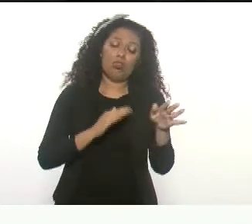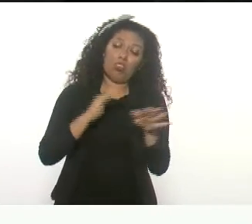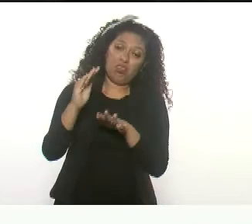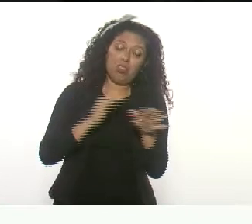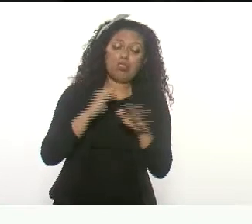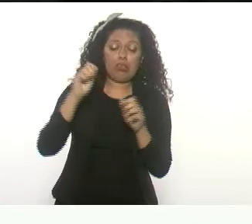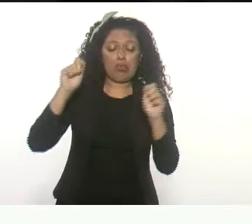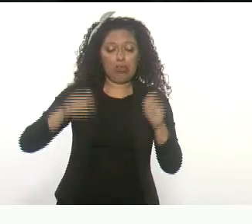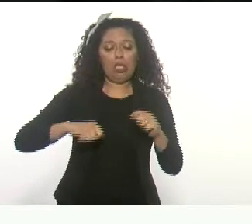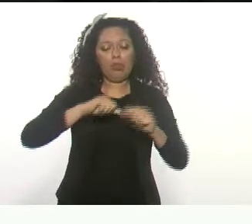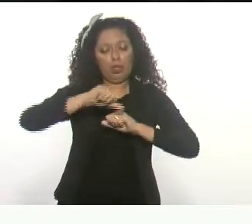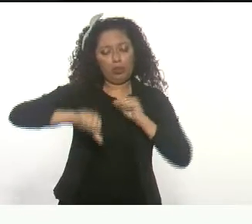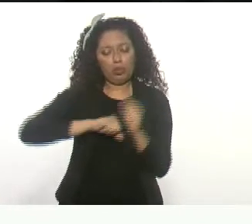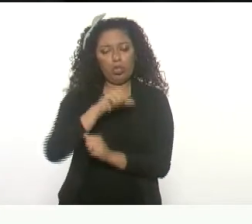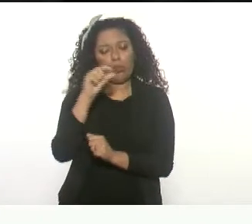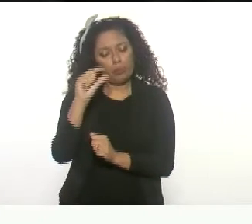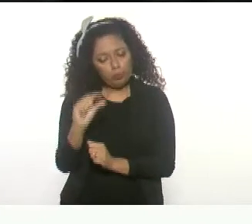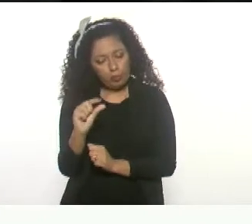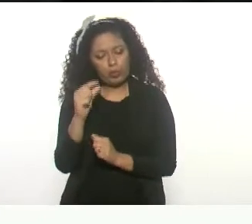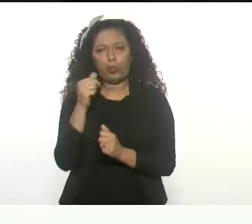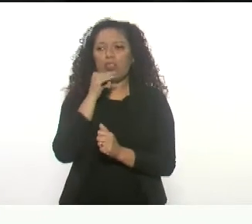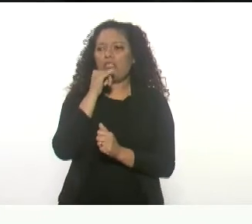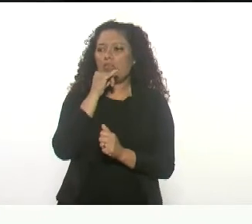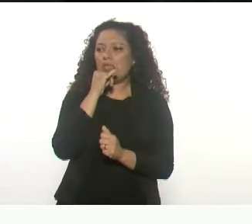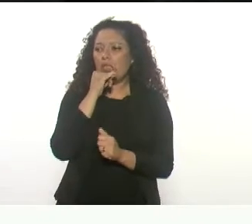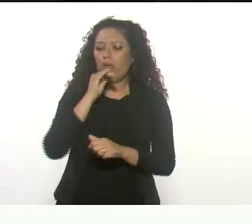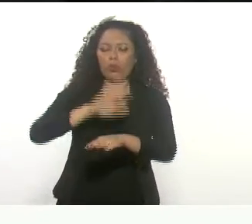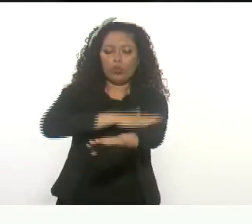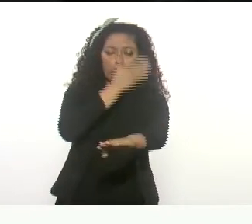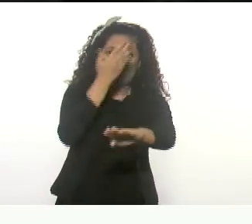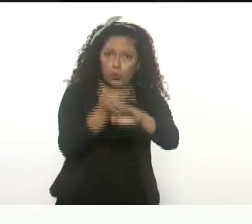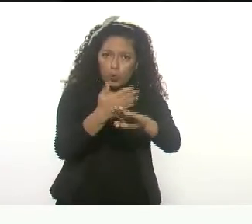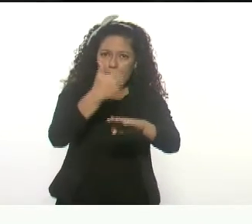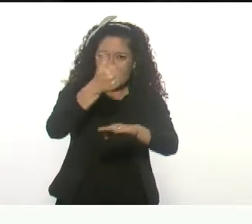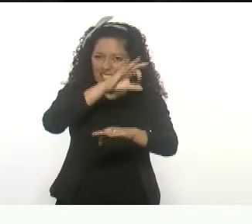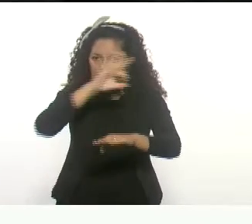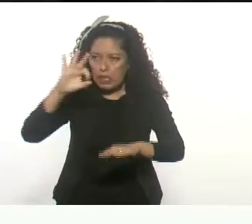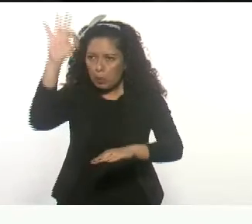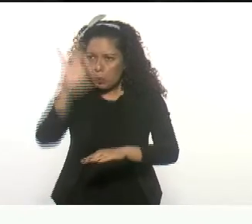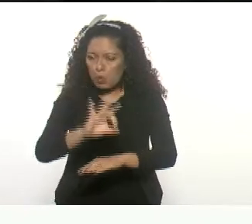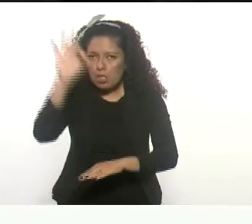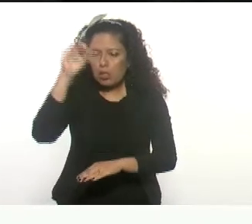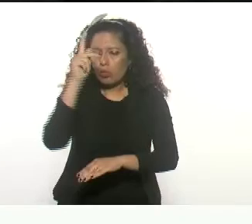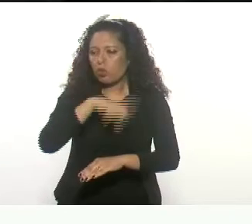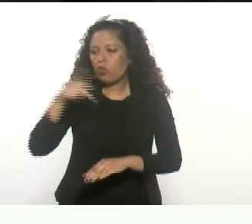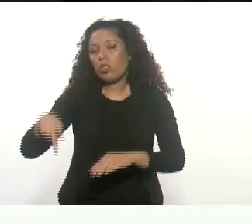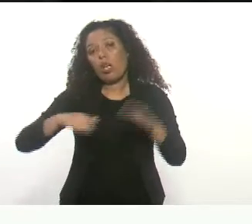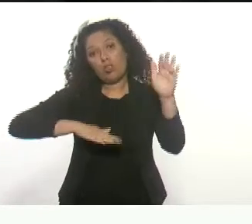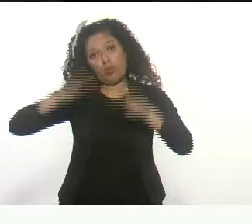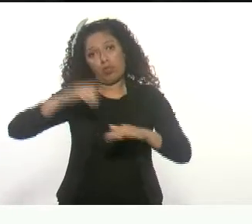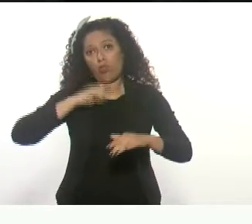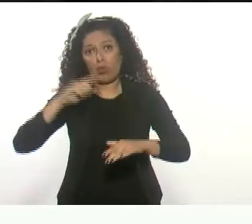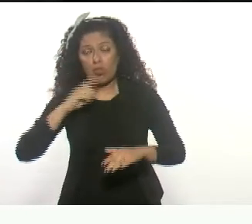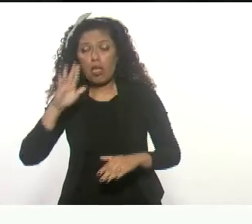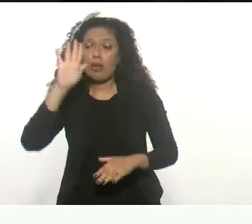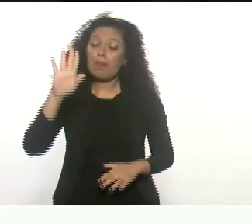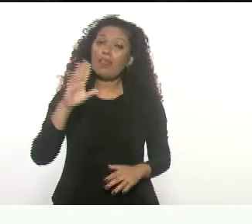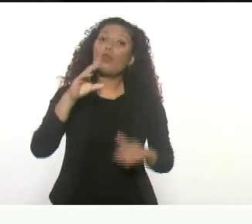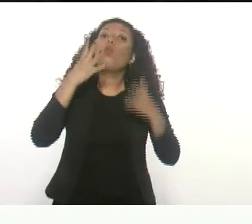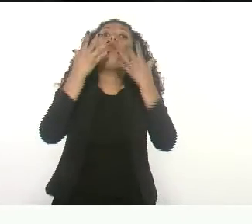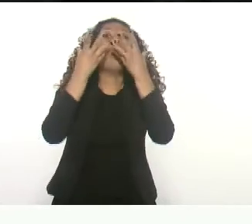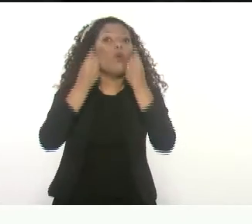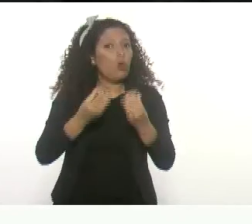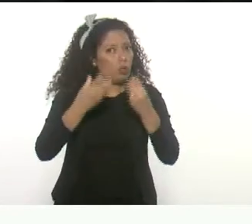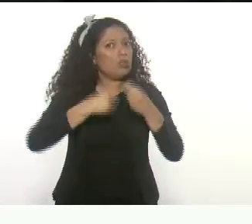para flexibilizar um pouco isso, não garantindo, por exemplo, a dedicação integral para 100% dos professores, mas tem que ser a maioria, tem que ser a